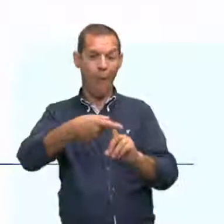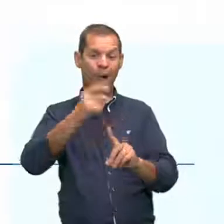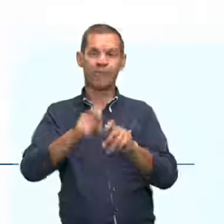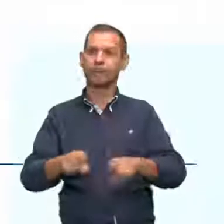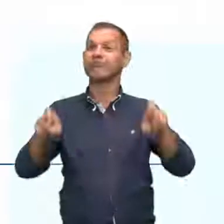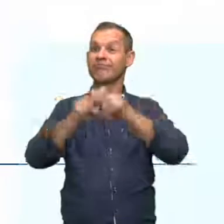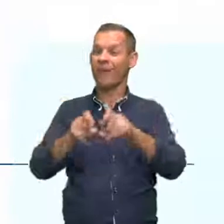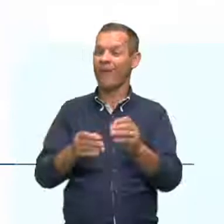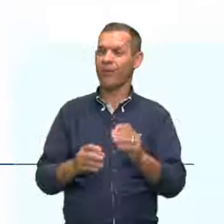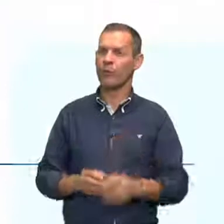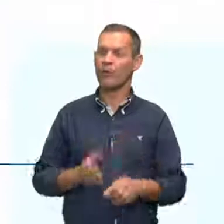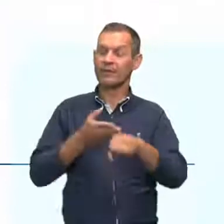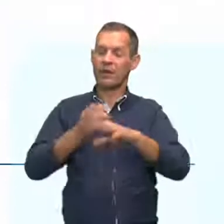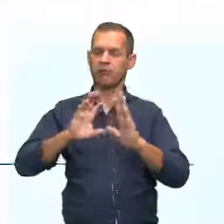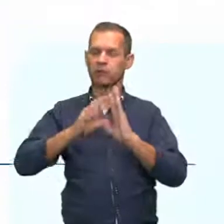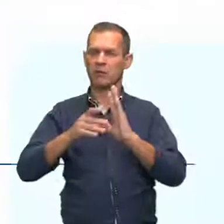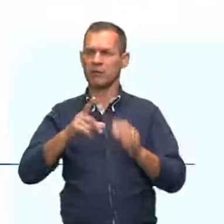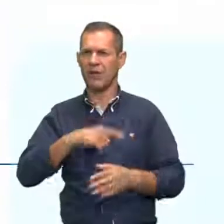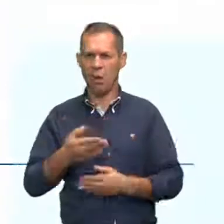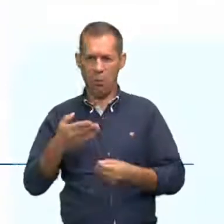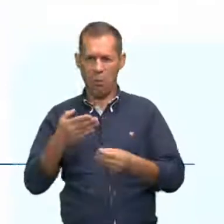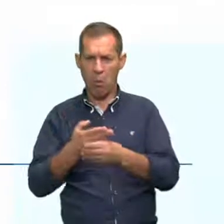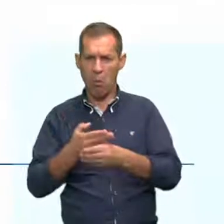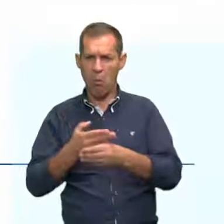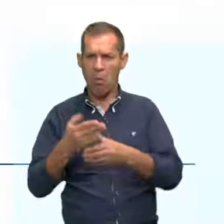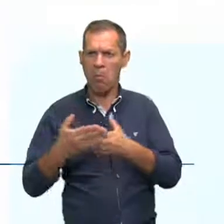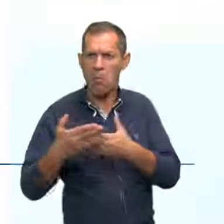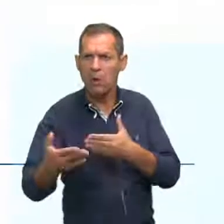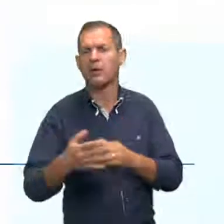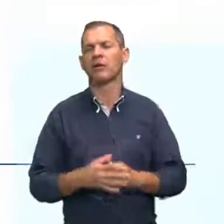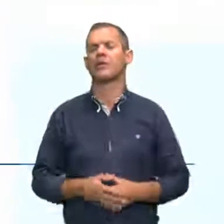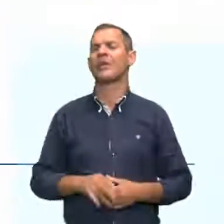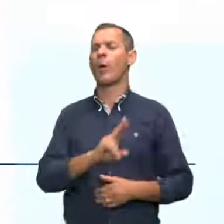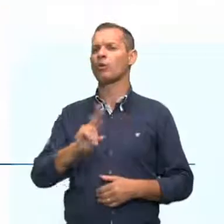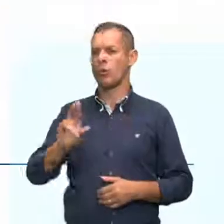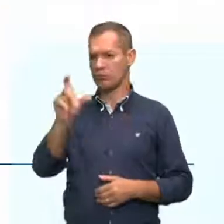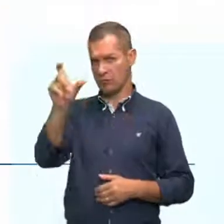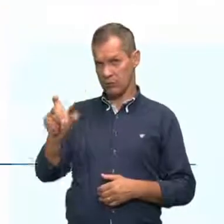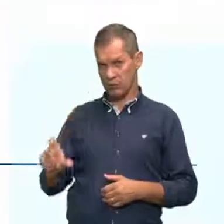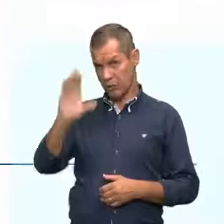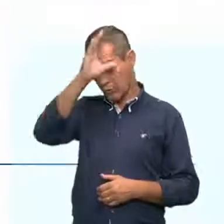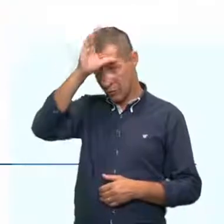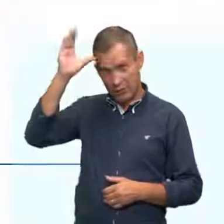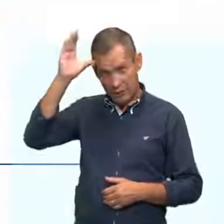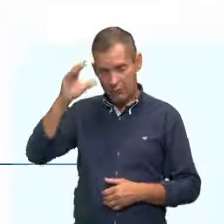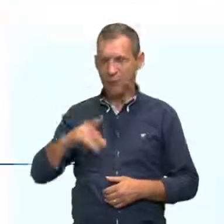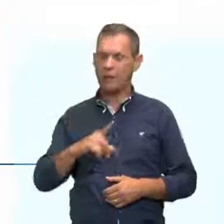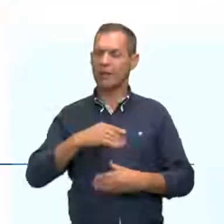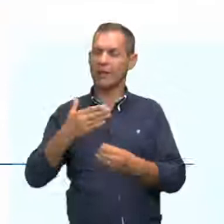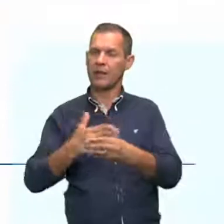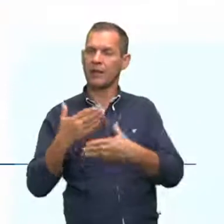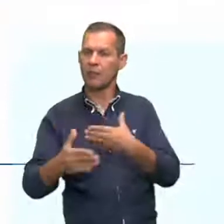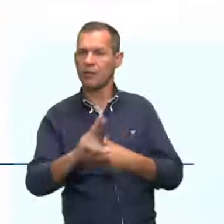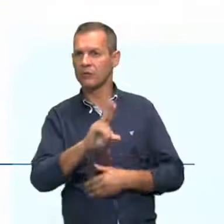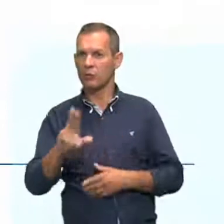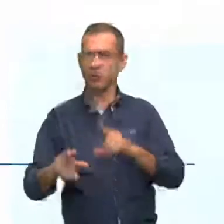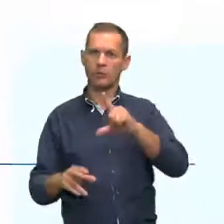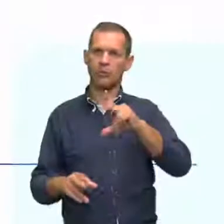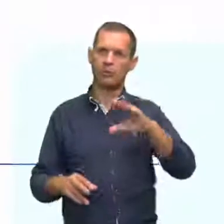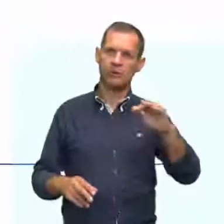entrar no banco de dados, vai abrir lá uma pasta com o nome de alguém. Digamos que ele abre a pasta lá com o nome